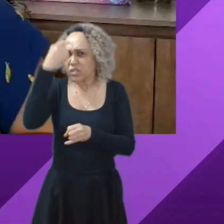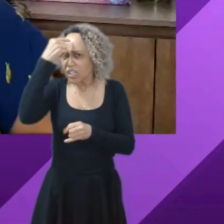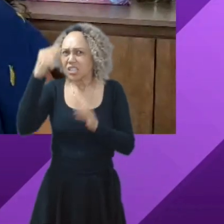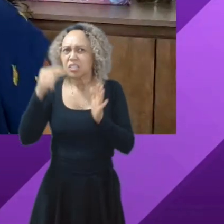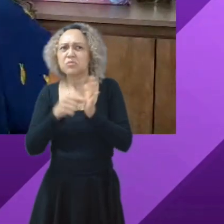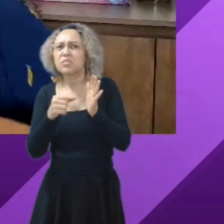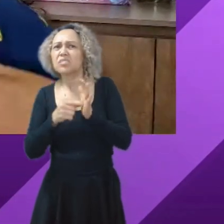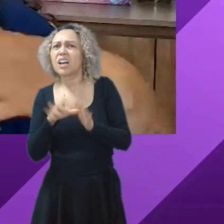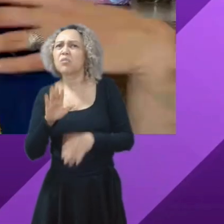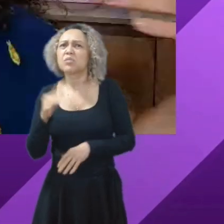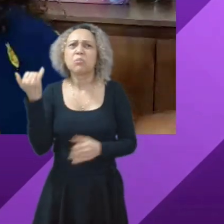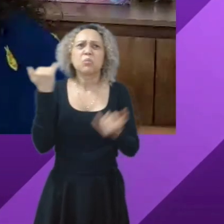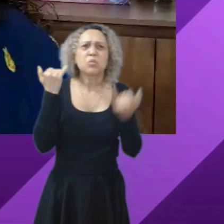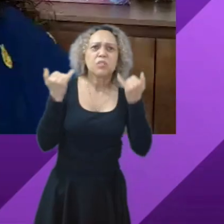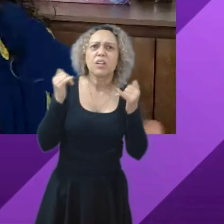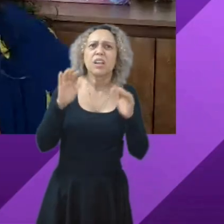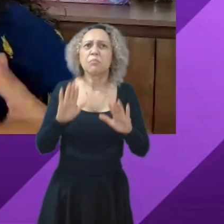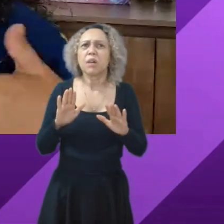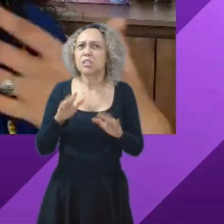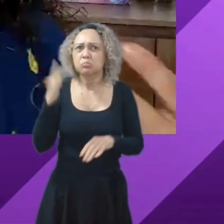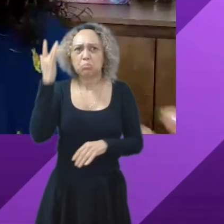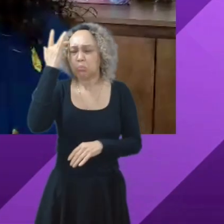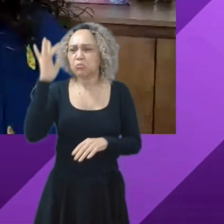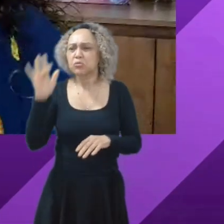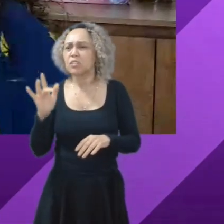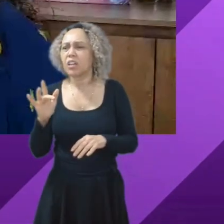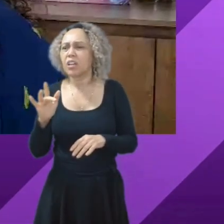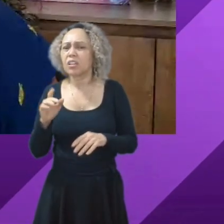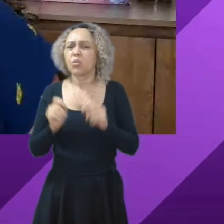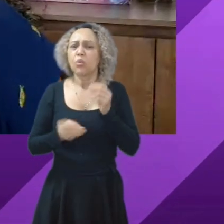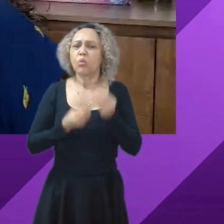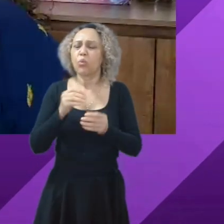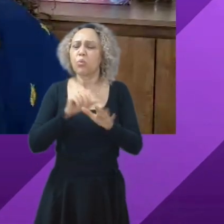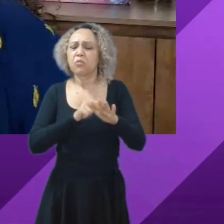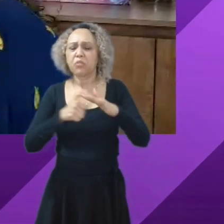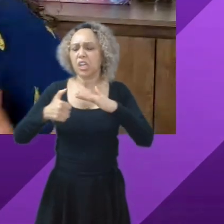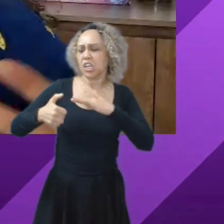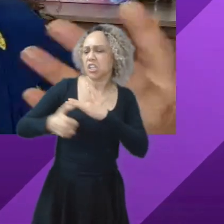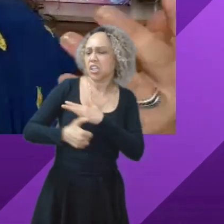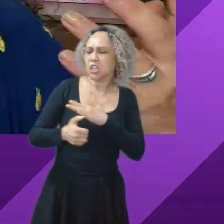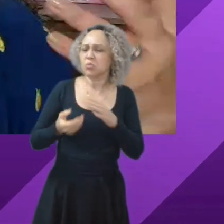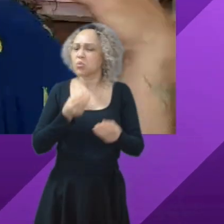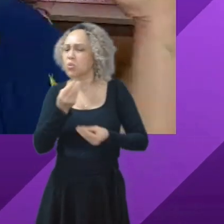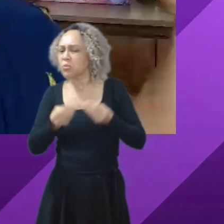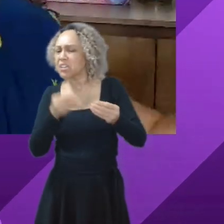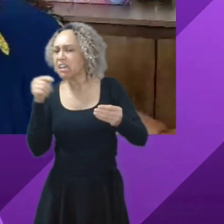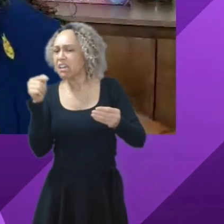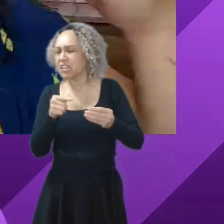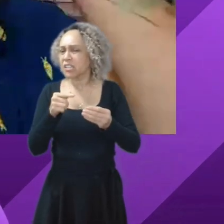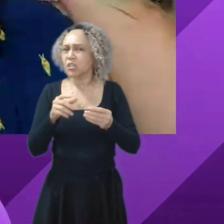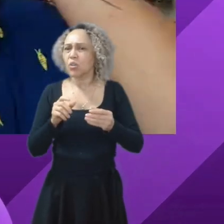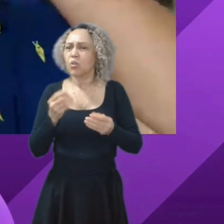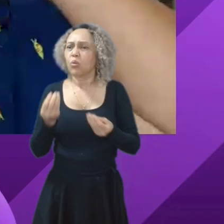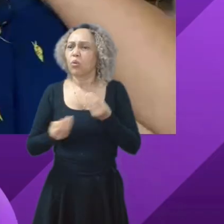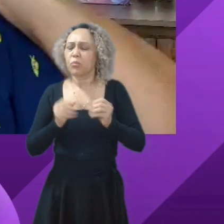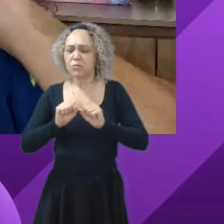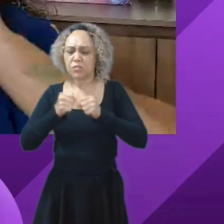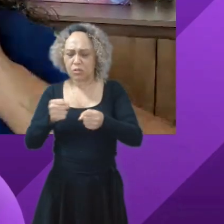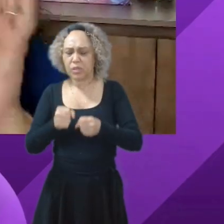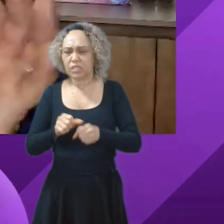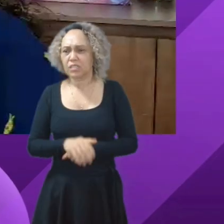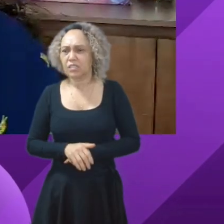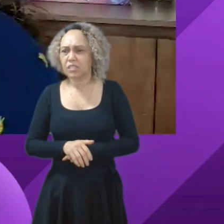o que é desinformação, fake news, como que eu posso combater, né? Como fazer a participação